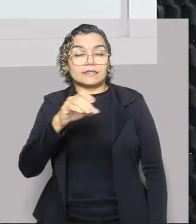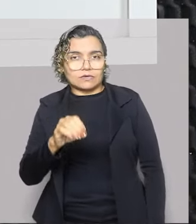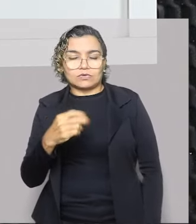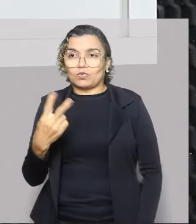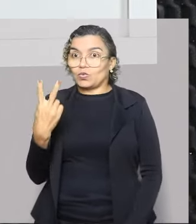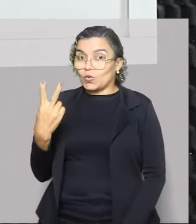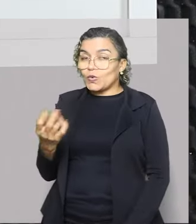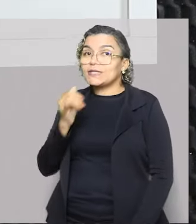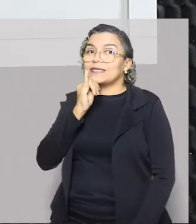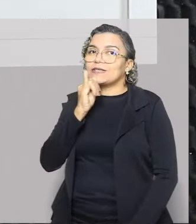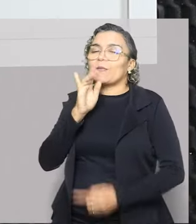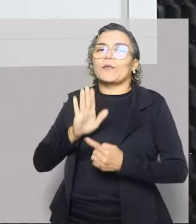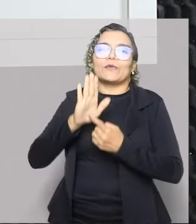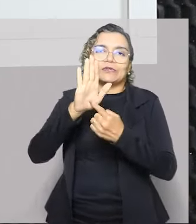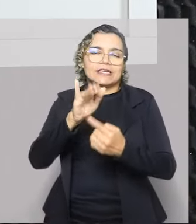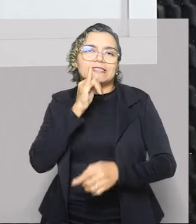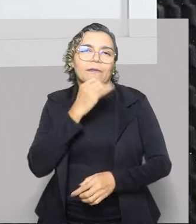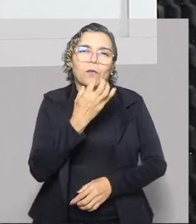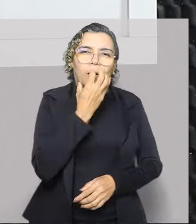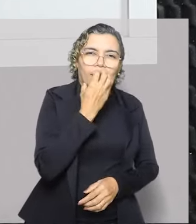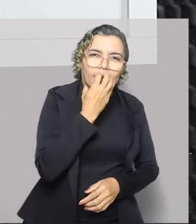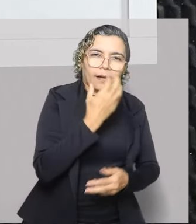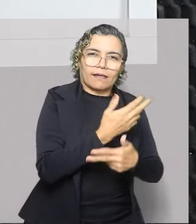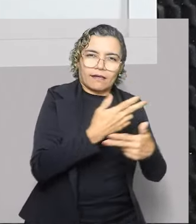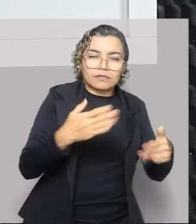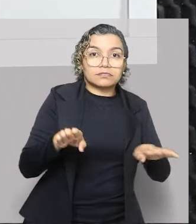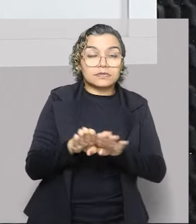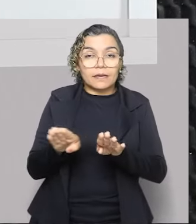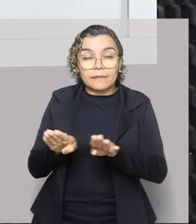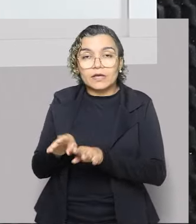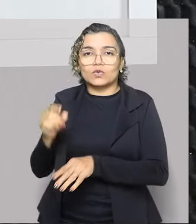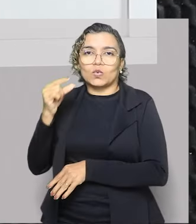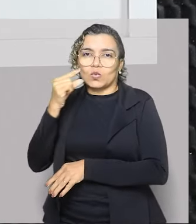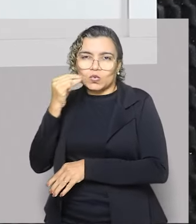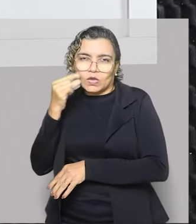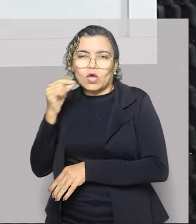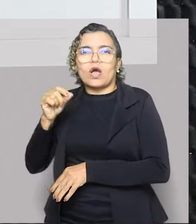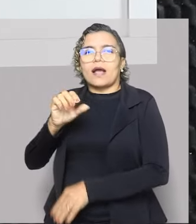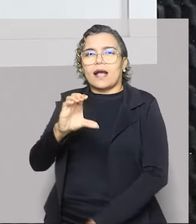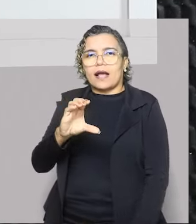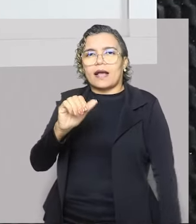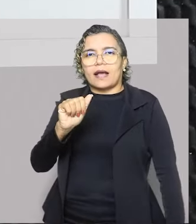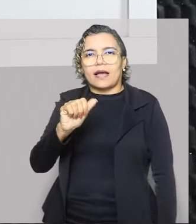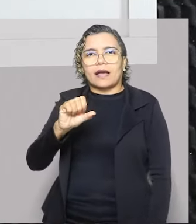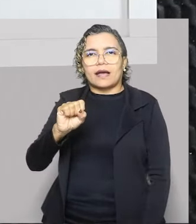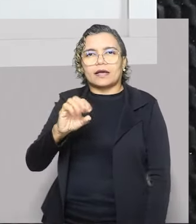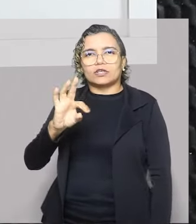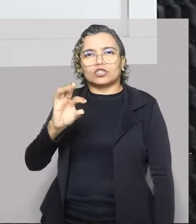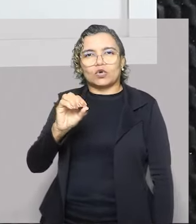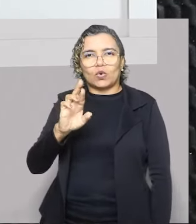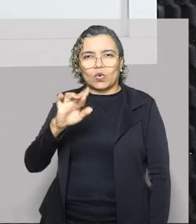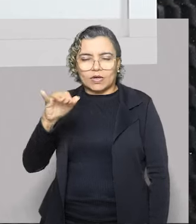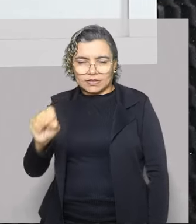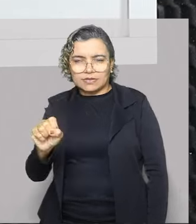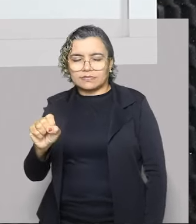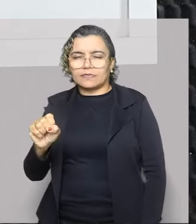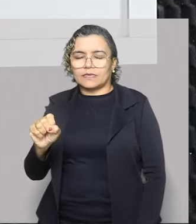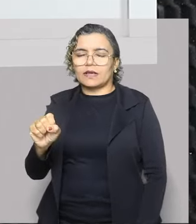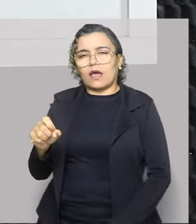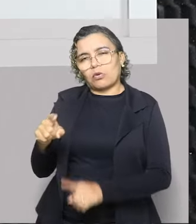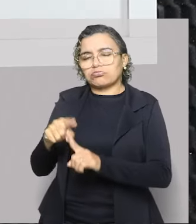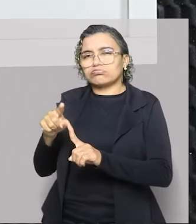aí que eu trouxe para vocês tanto dos cães né como dos castores são muito relevantes para que a gente consiga entender o que de fato é uma